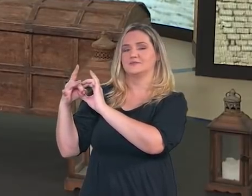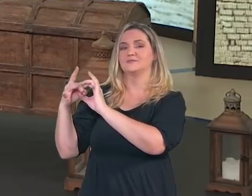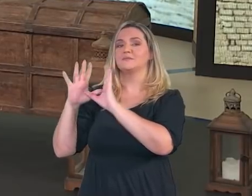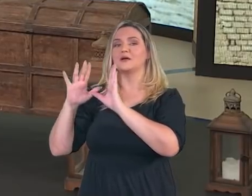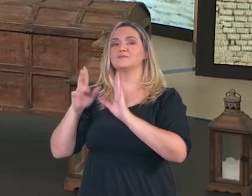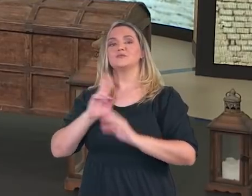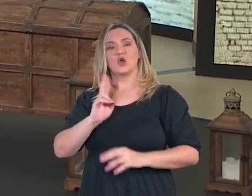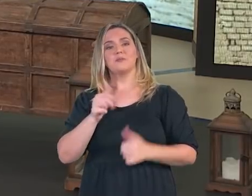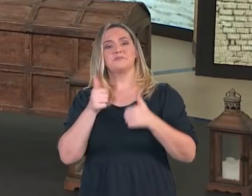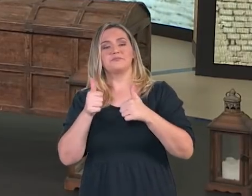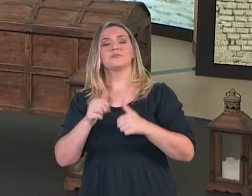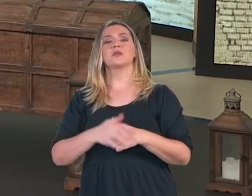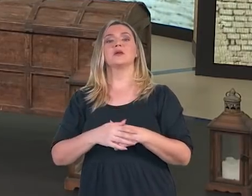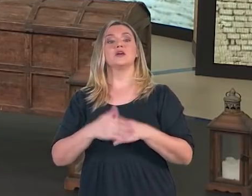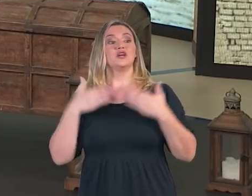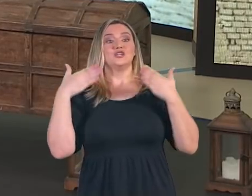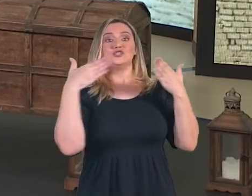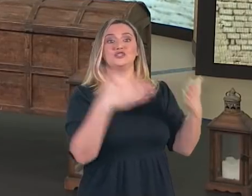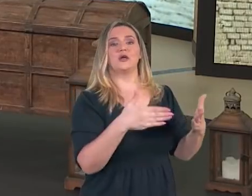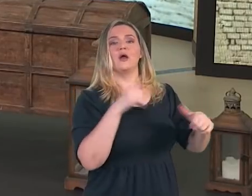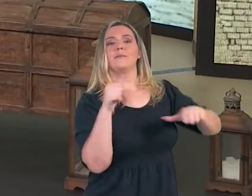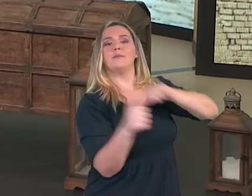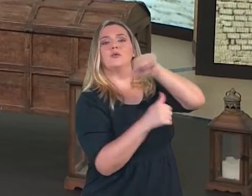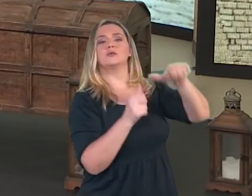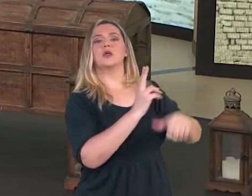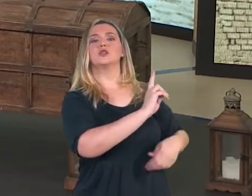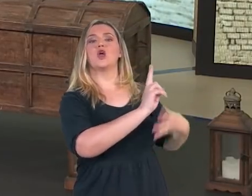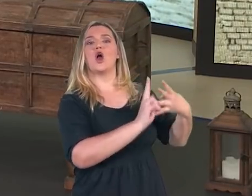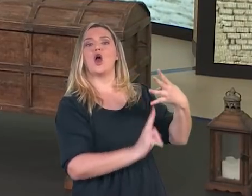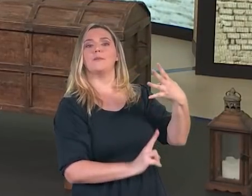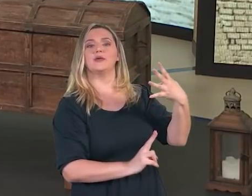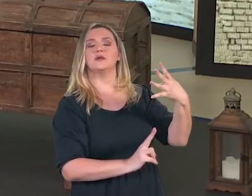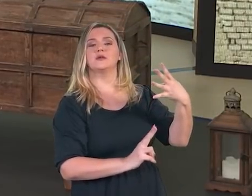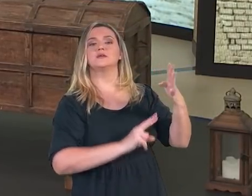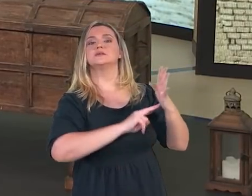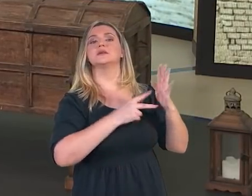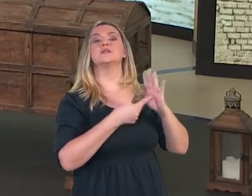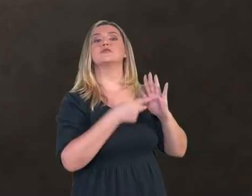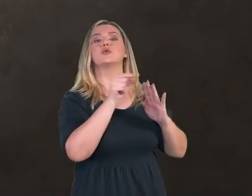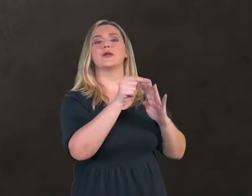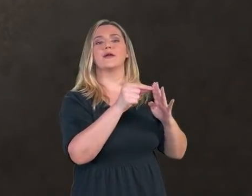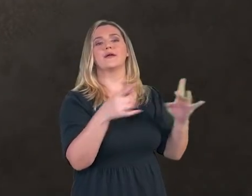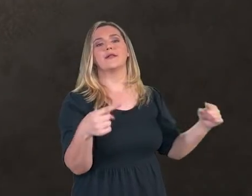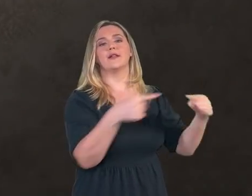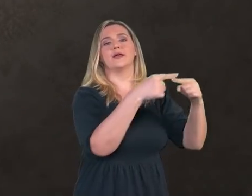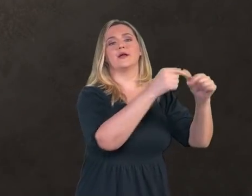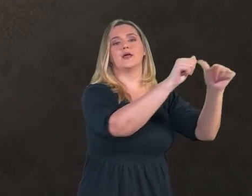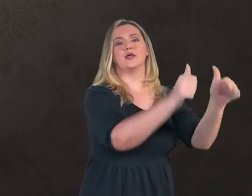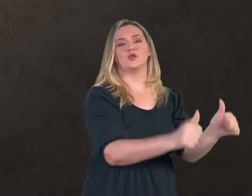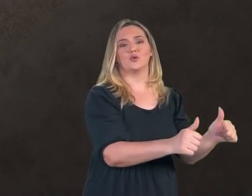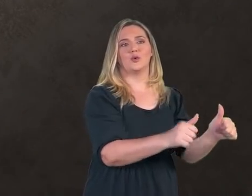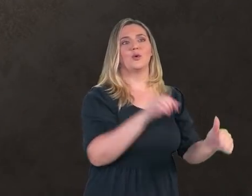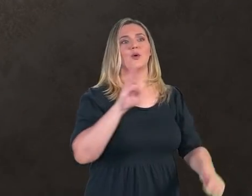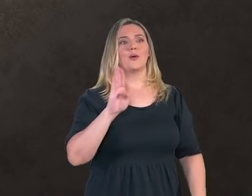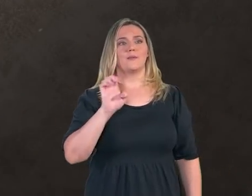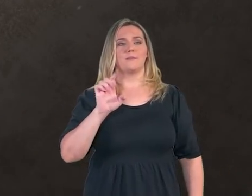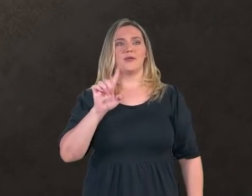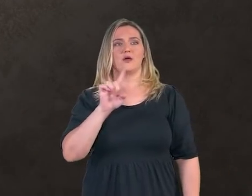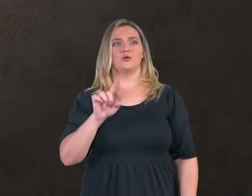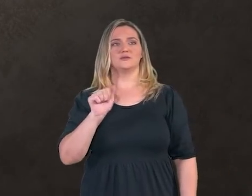nomes babilônicos que eles receberam também foram ligados aos deuses da Babilônia. Vamos ver.